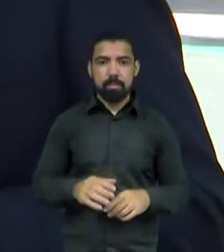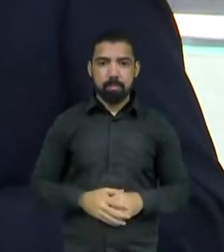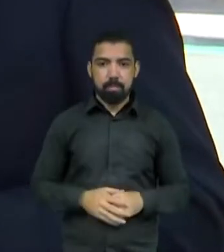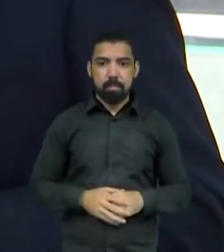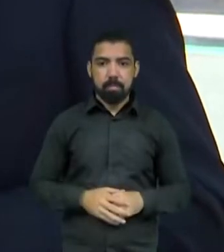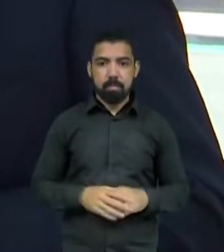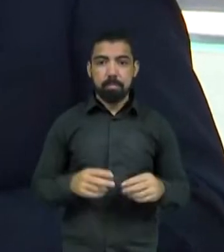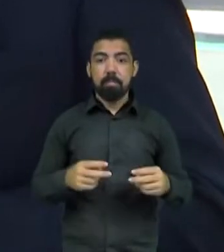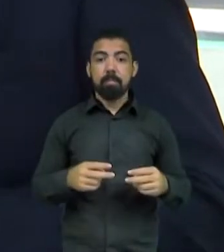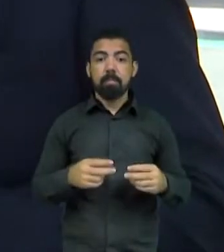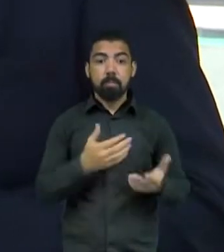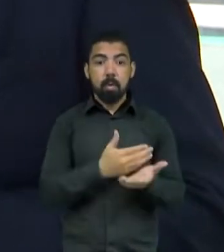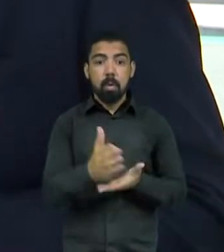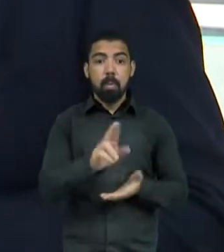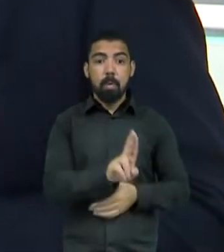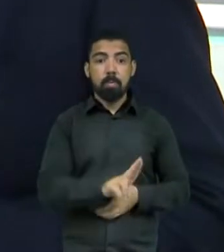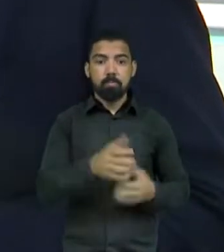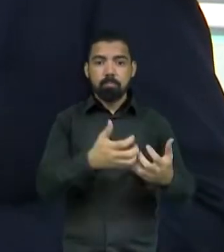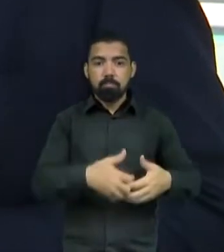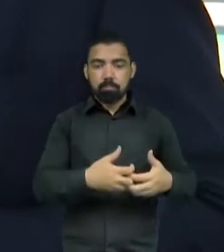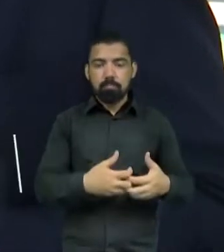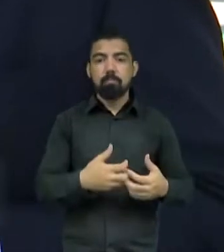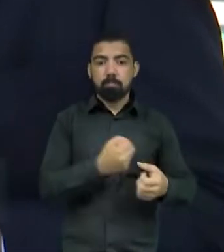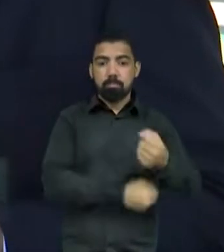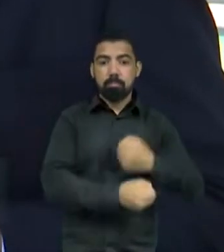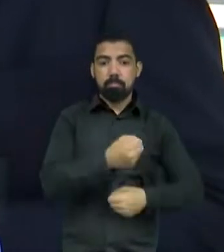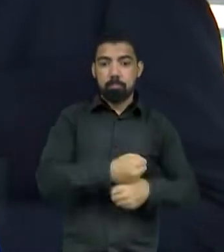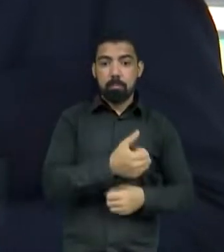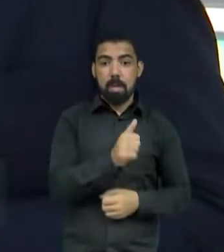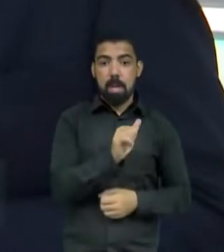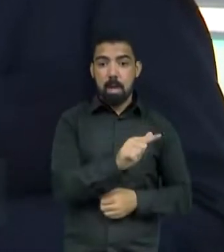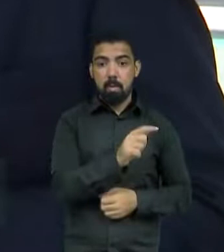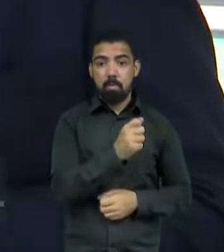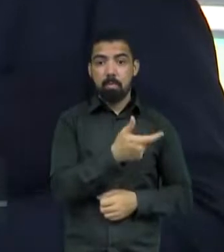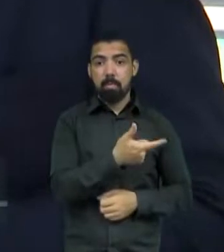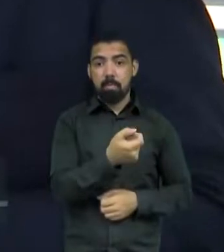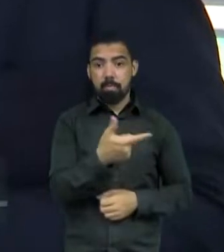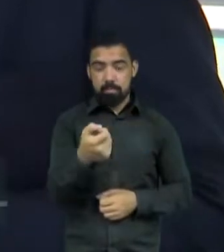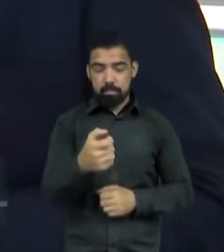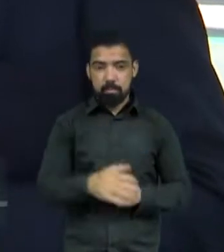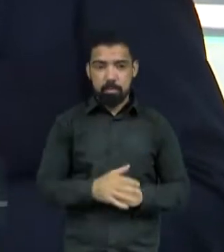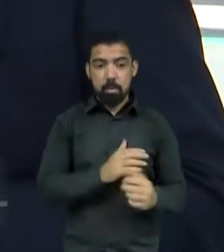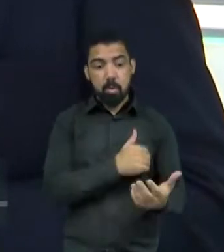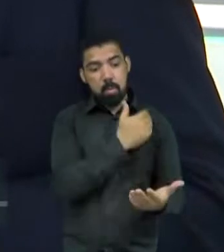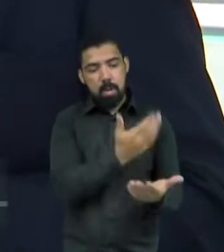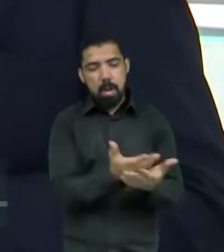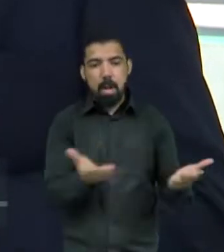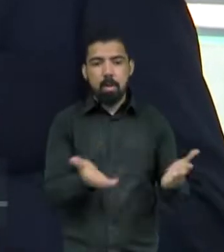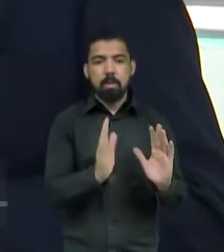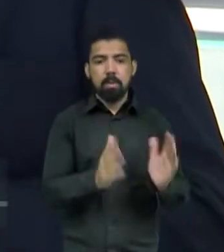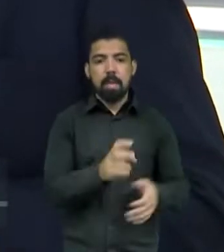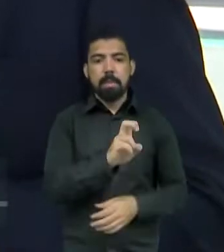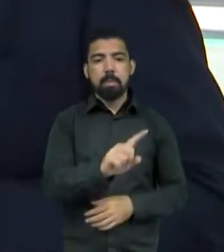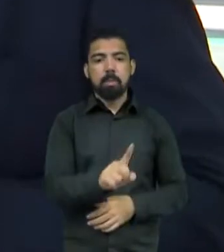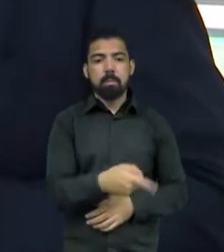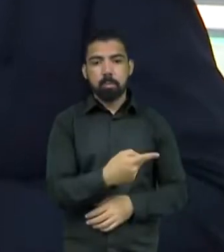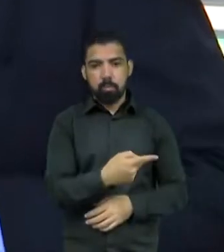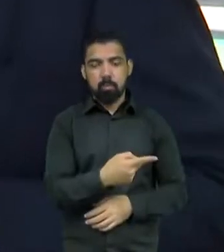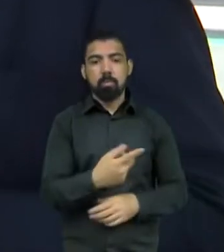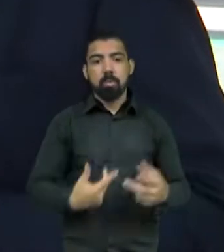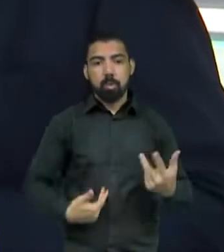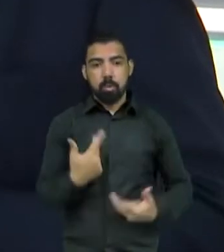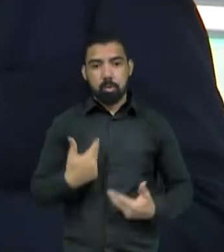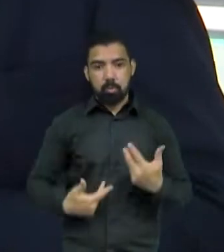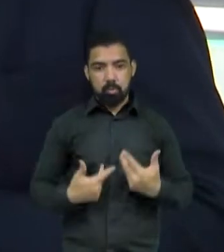de 2020, a unidade já realizou de lá para cá cerca de 5 mil cirurgias pediátricas e mais